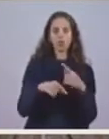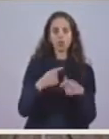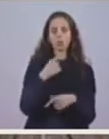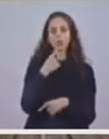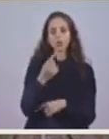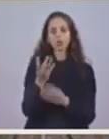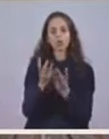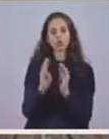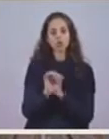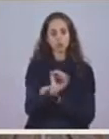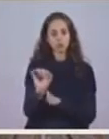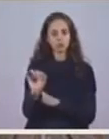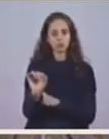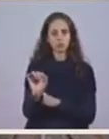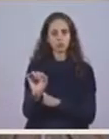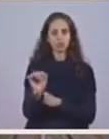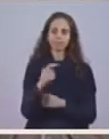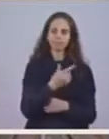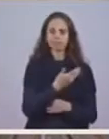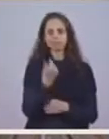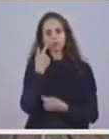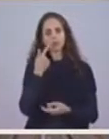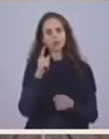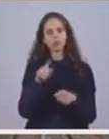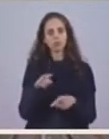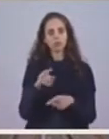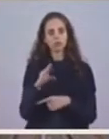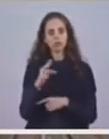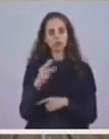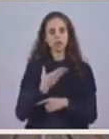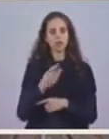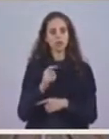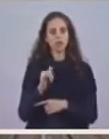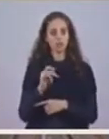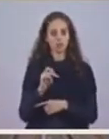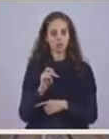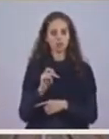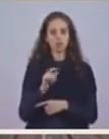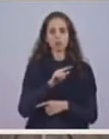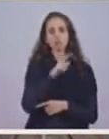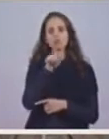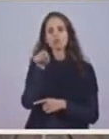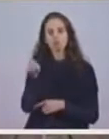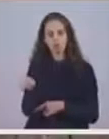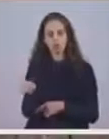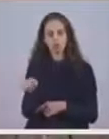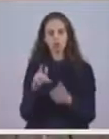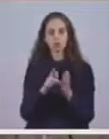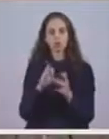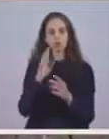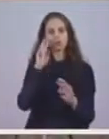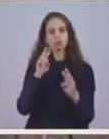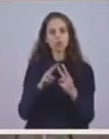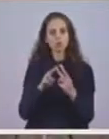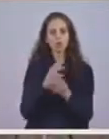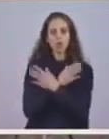aos discípulos: Vamos de novo para a Judeia. Ao chegar lá, Jesus encontrou